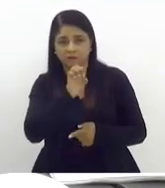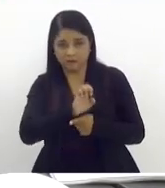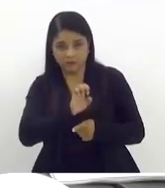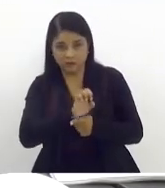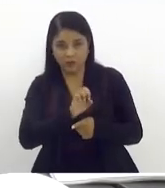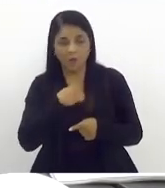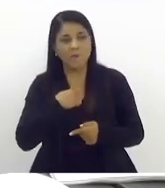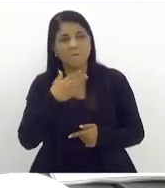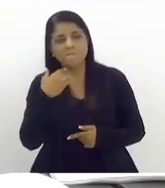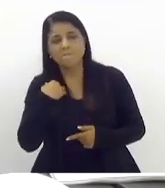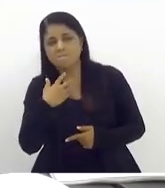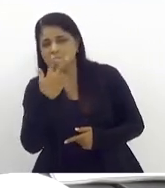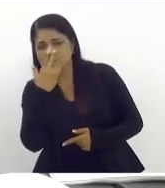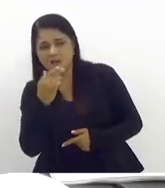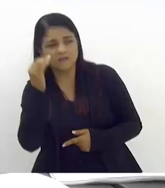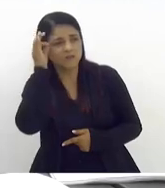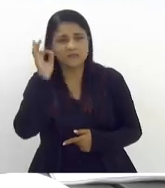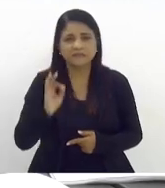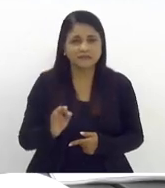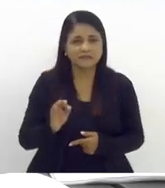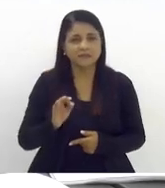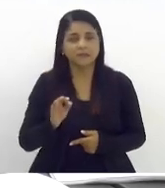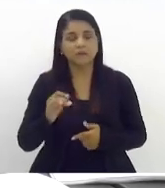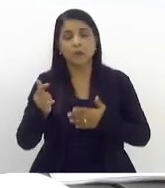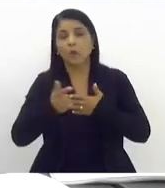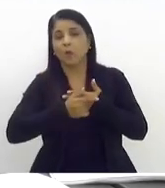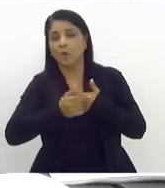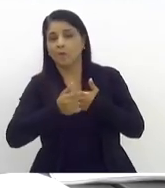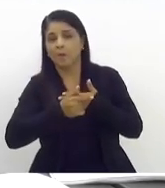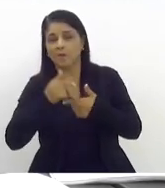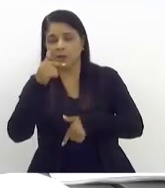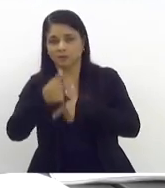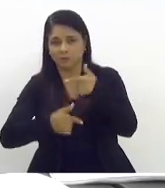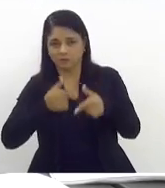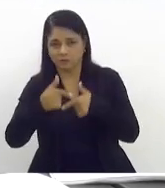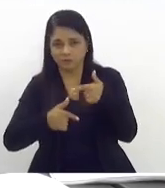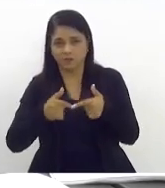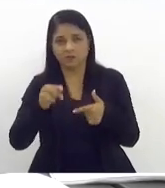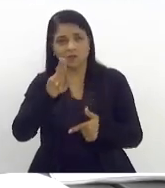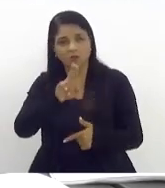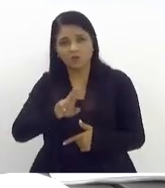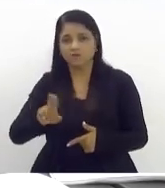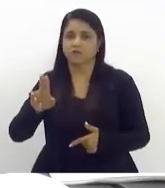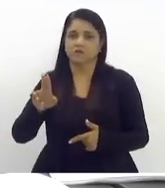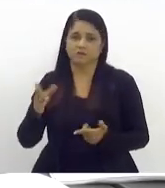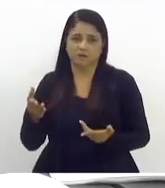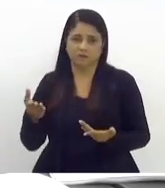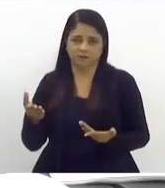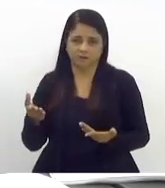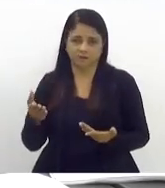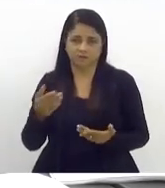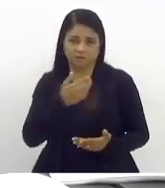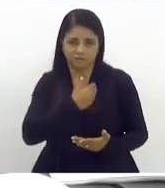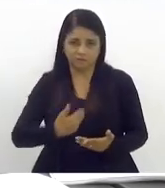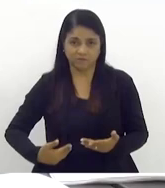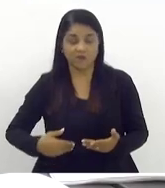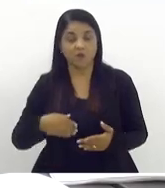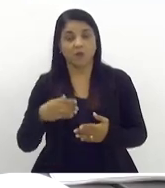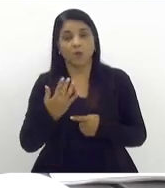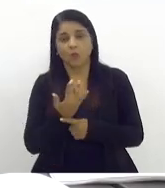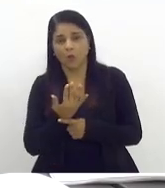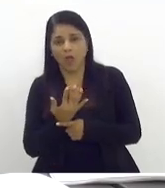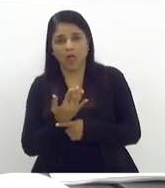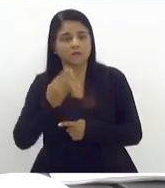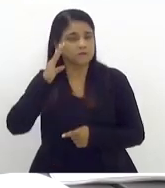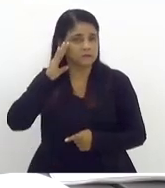não está compreendendo o papel que a universidade cumpre na sua integralidade. Então, a UERJ é uma instituição fundamental, a